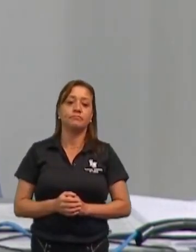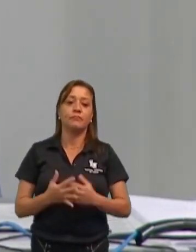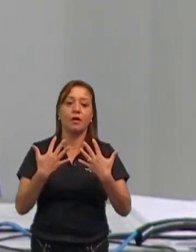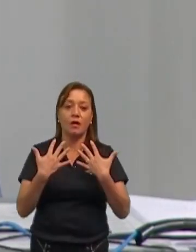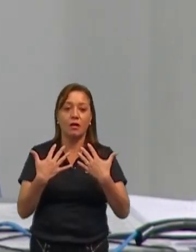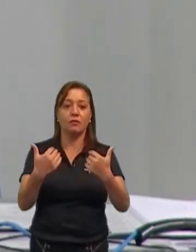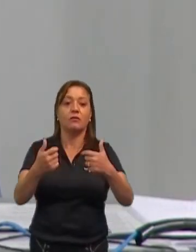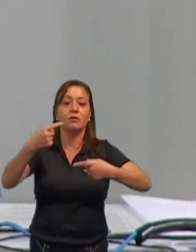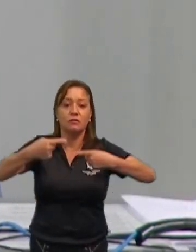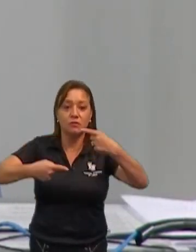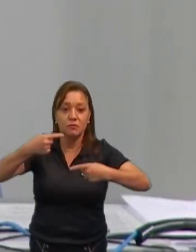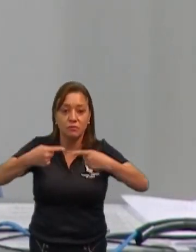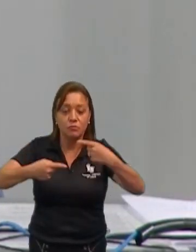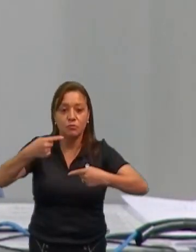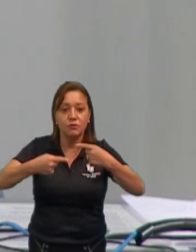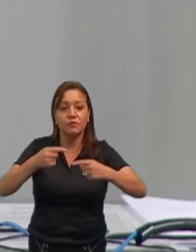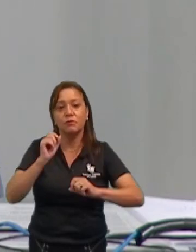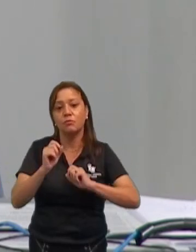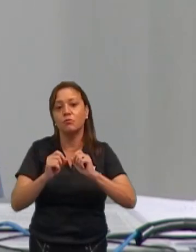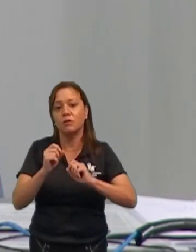segunda discussão,